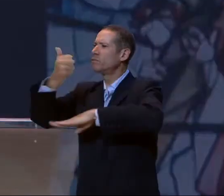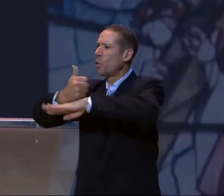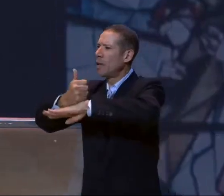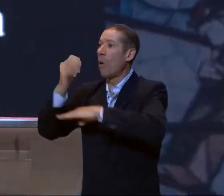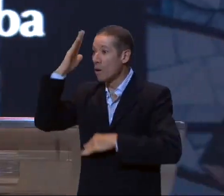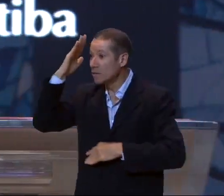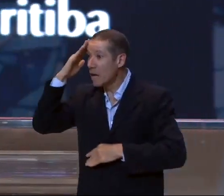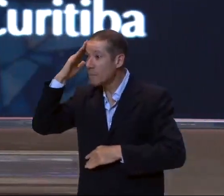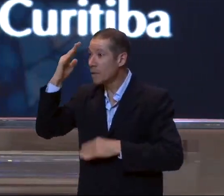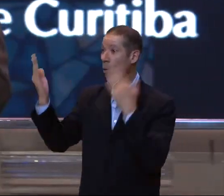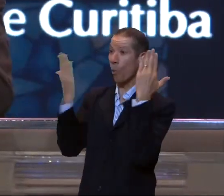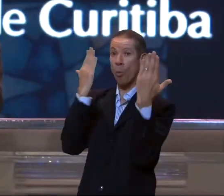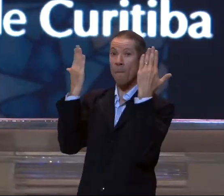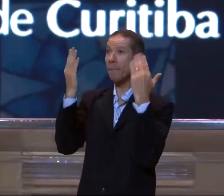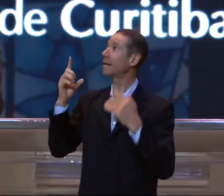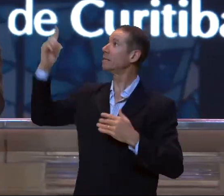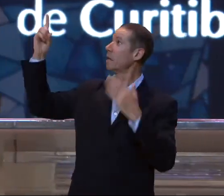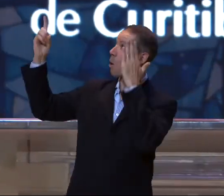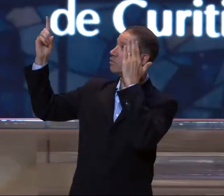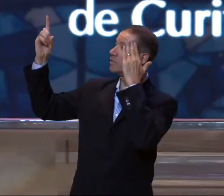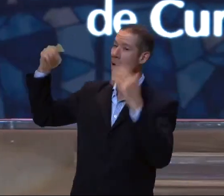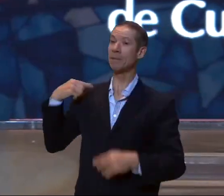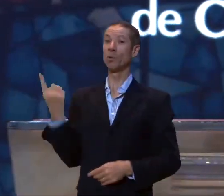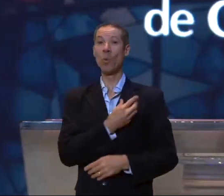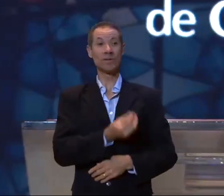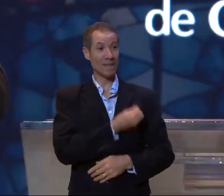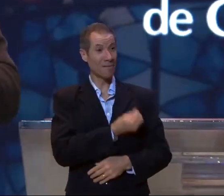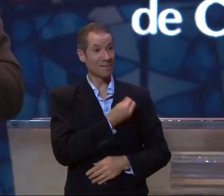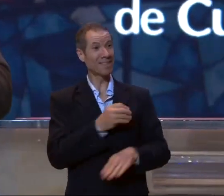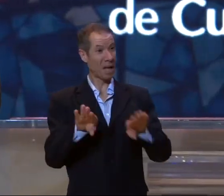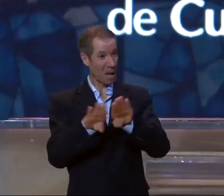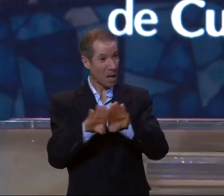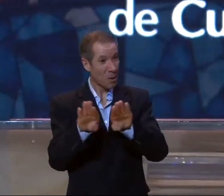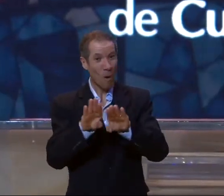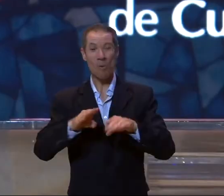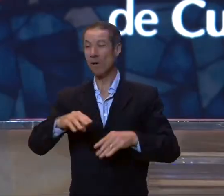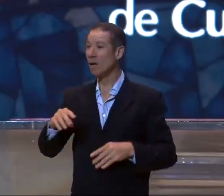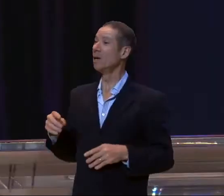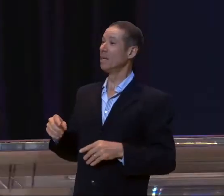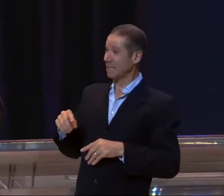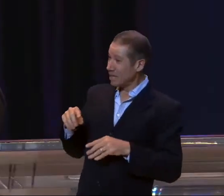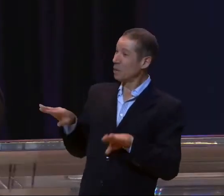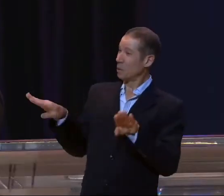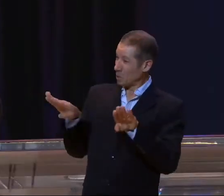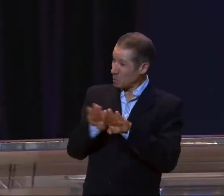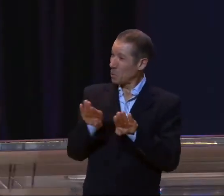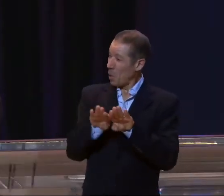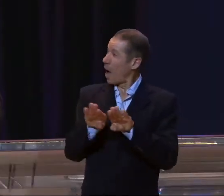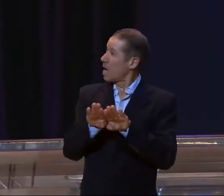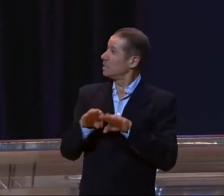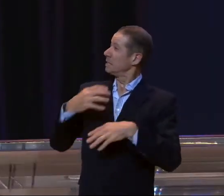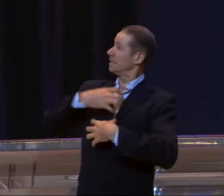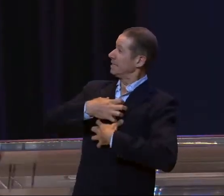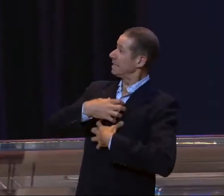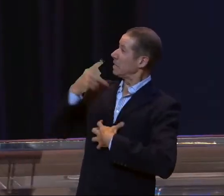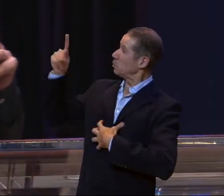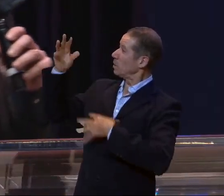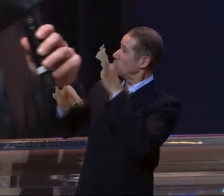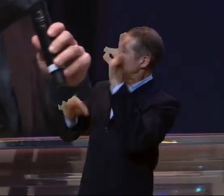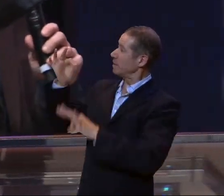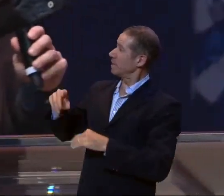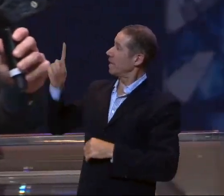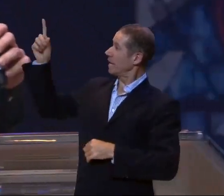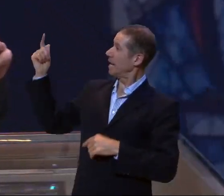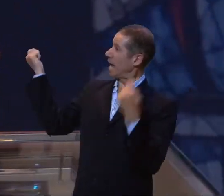O mesmo acontece com Deus. Diante dos seus olhos de santidade, diante, sim, da sua justiça, Ele é capaz